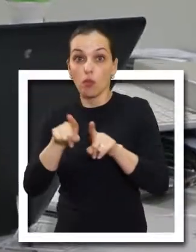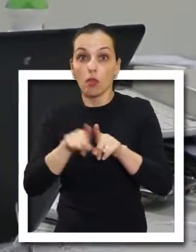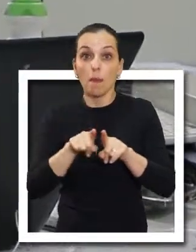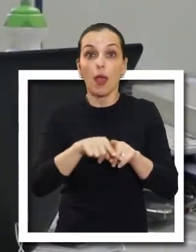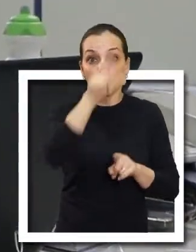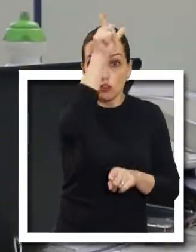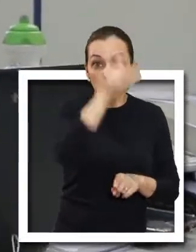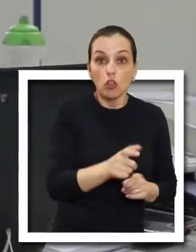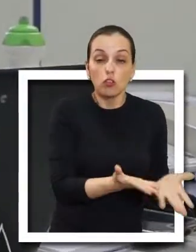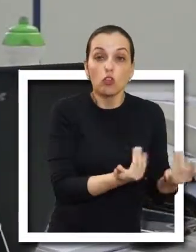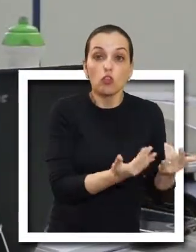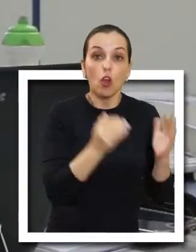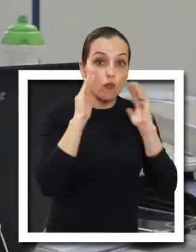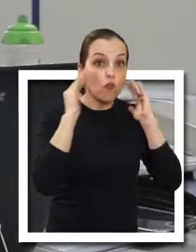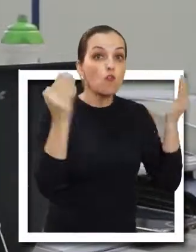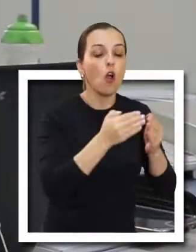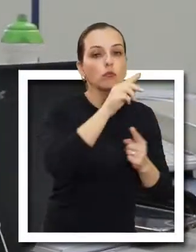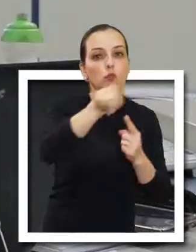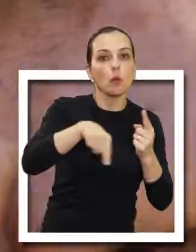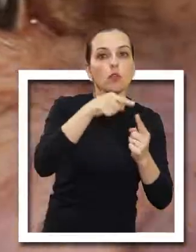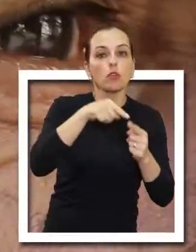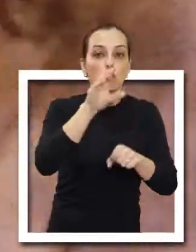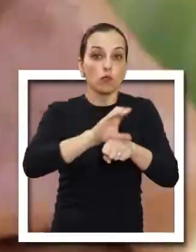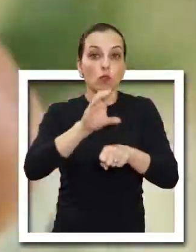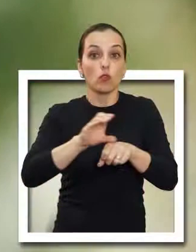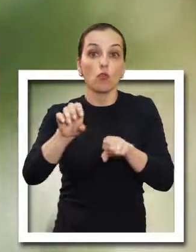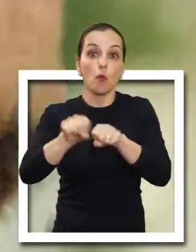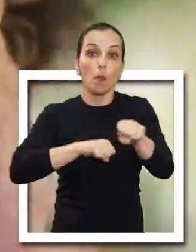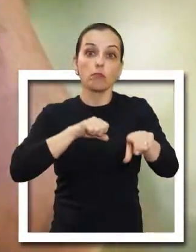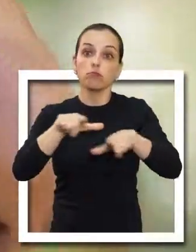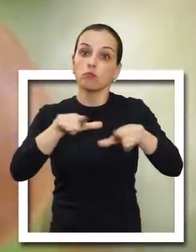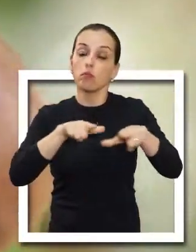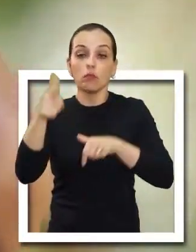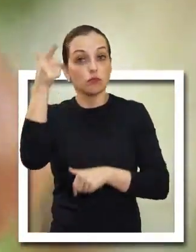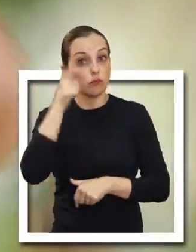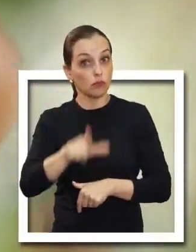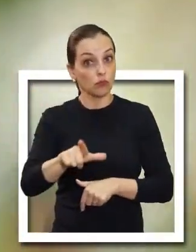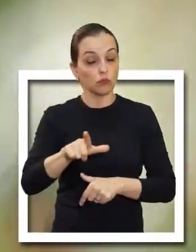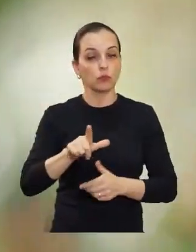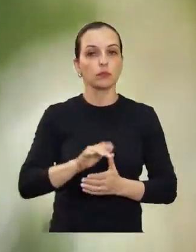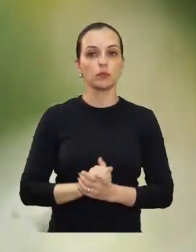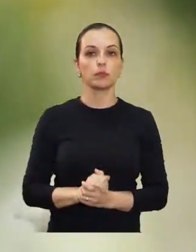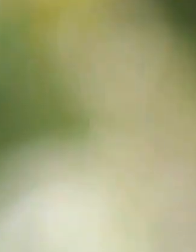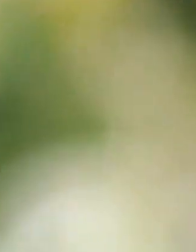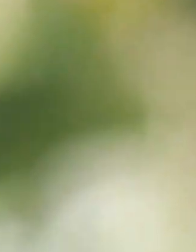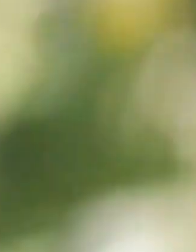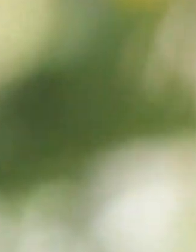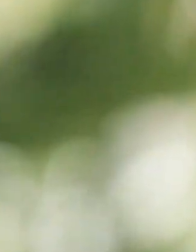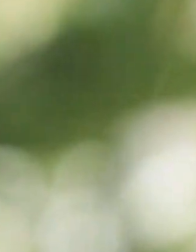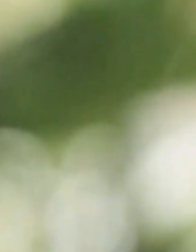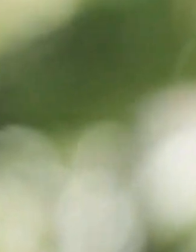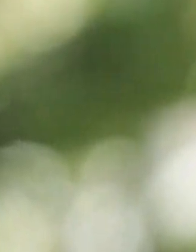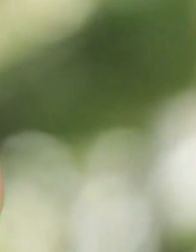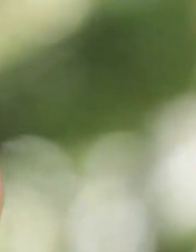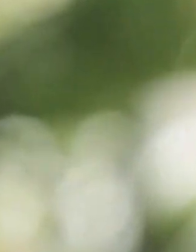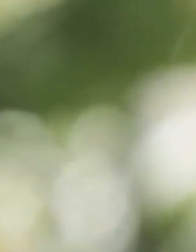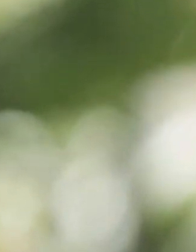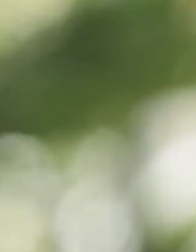profissional, inserção e retorno ao mercado de trabalho às pessoas que mais precisam.